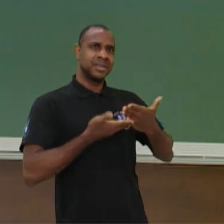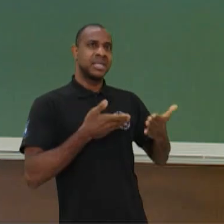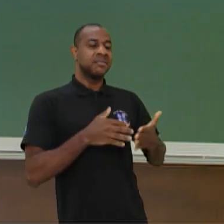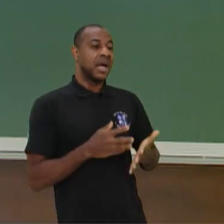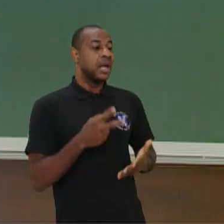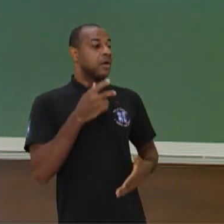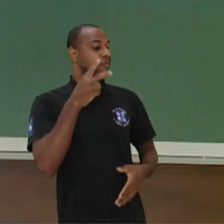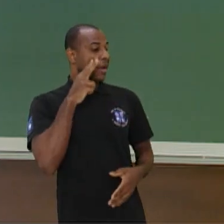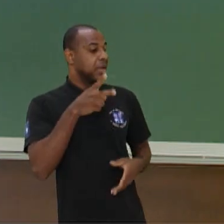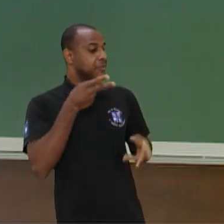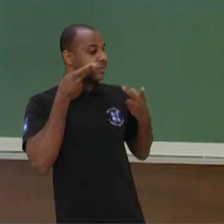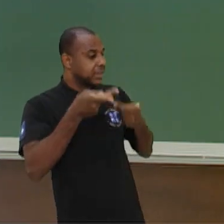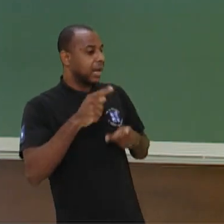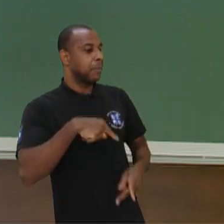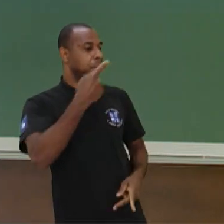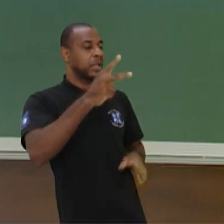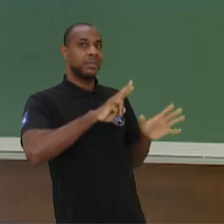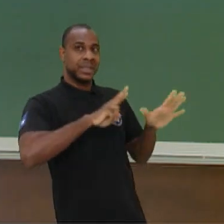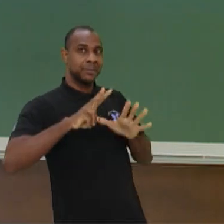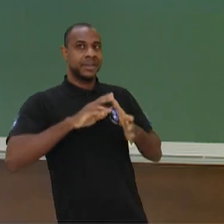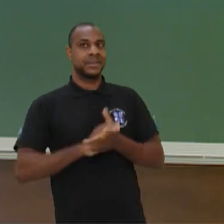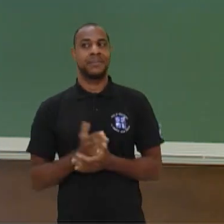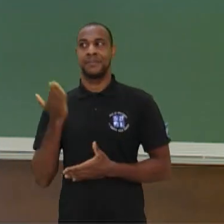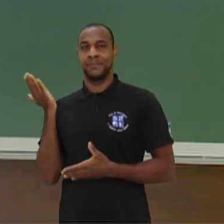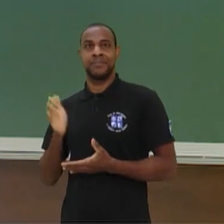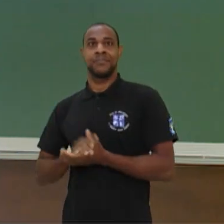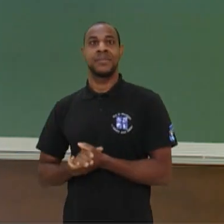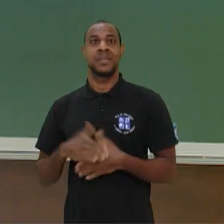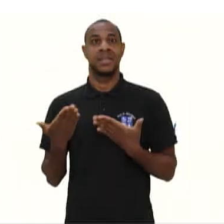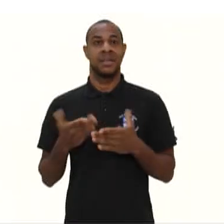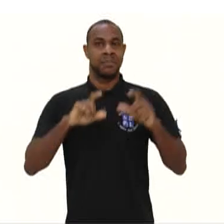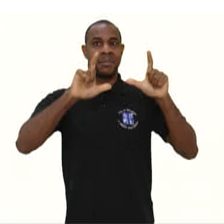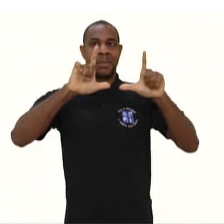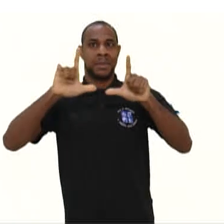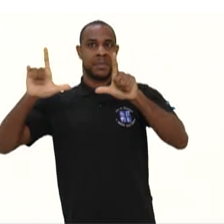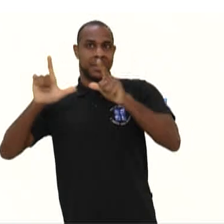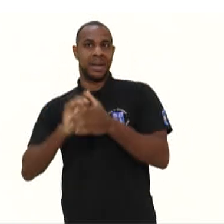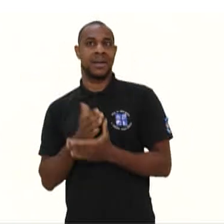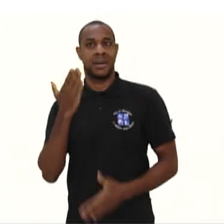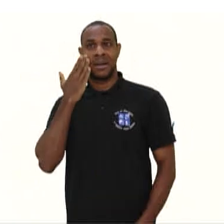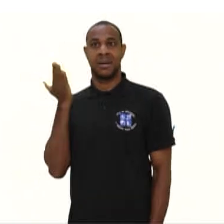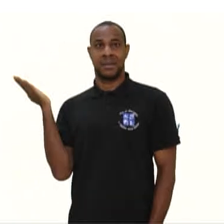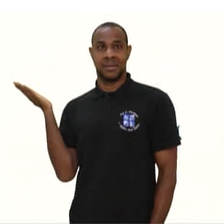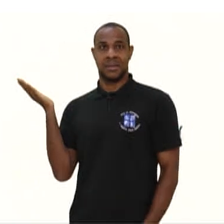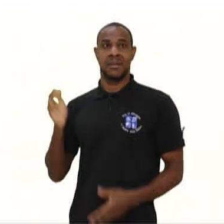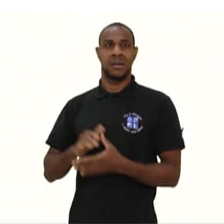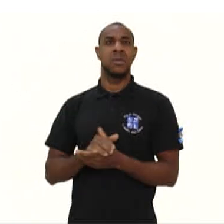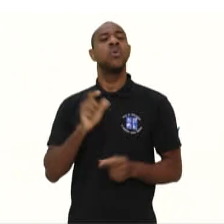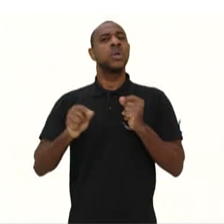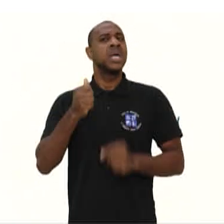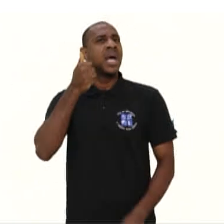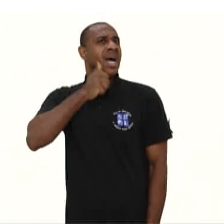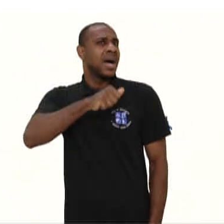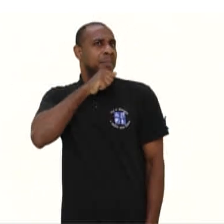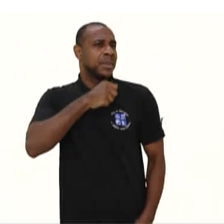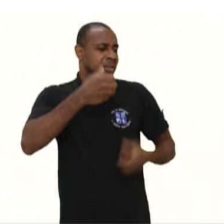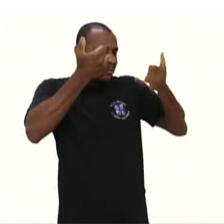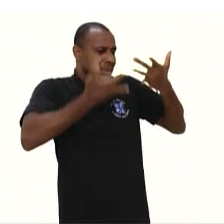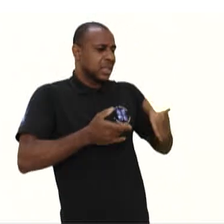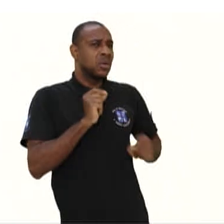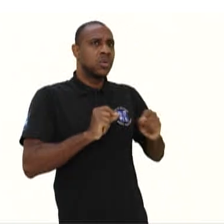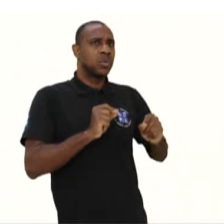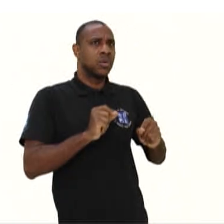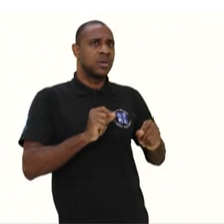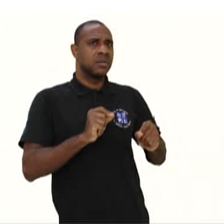próxima semana. De acordo com o nosso quadrinho, what was the mother doing her daughter? O que a mãe estava fazendo